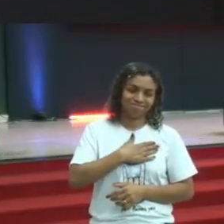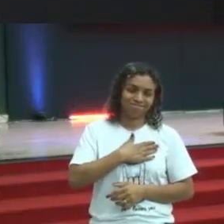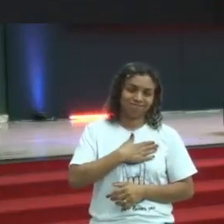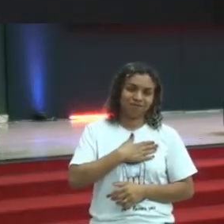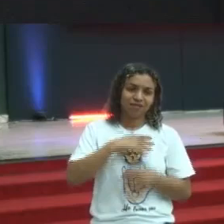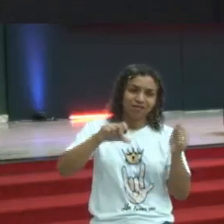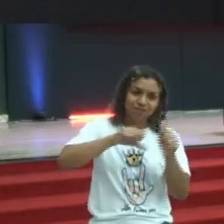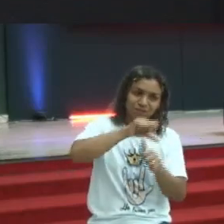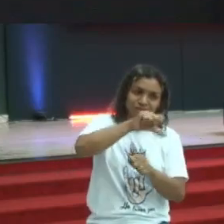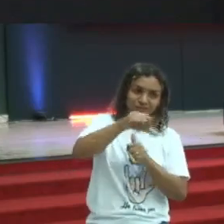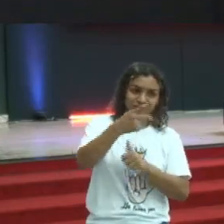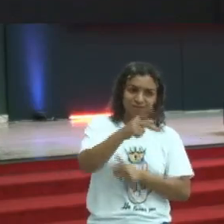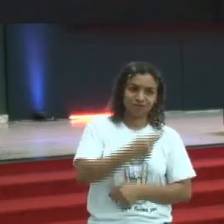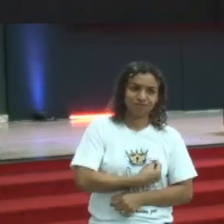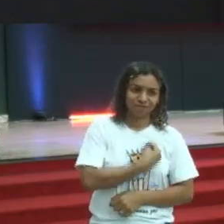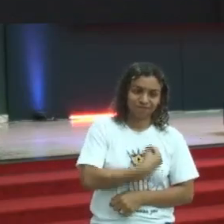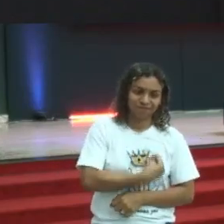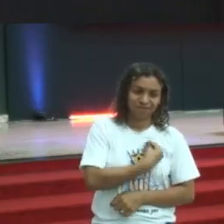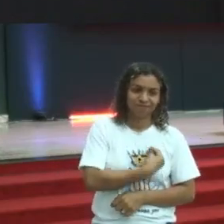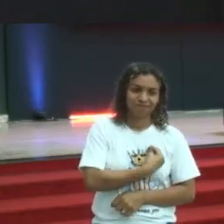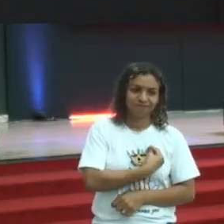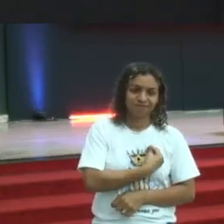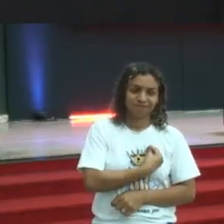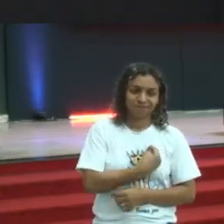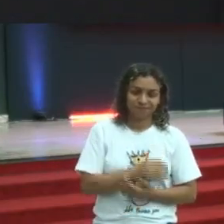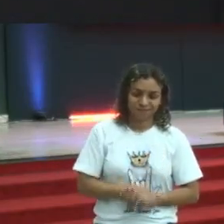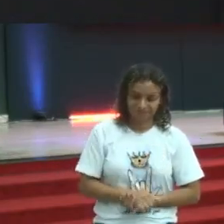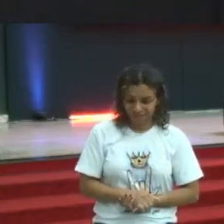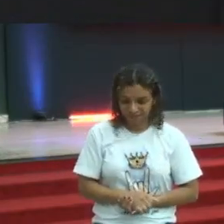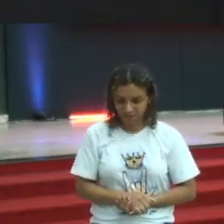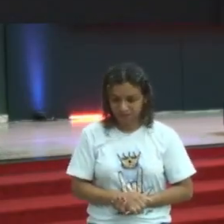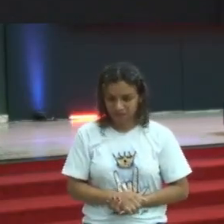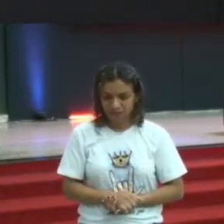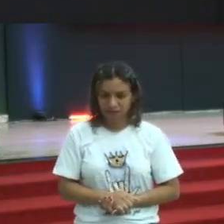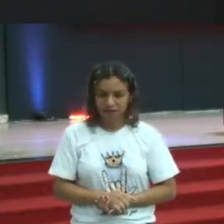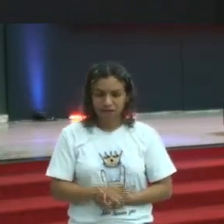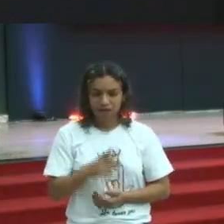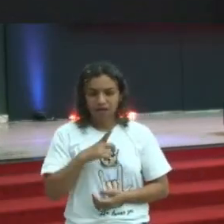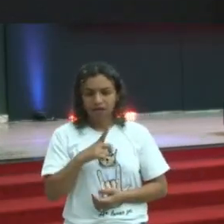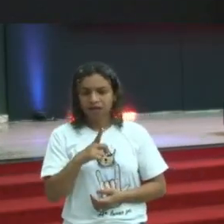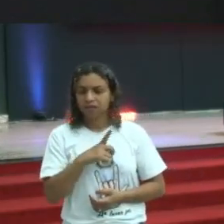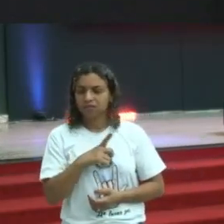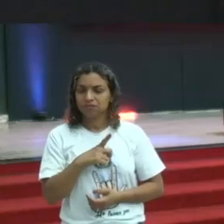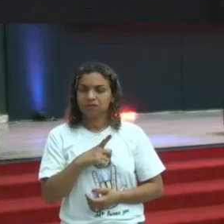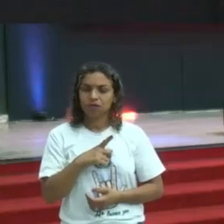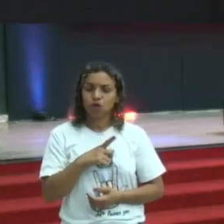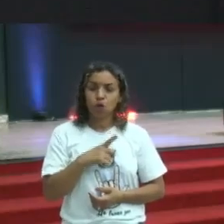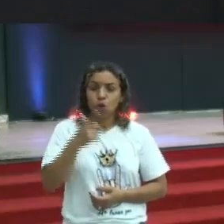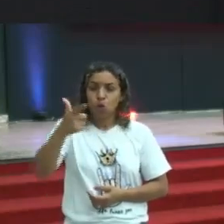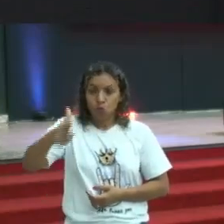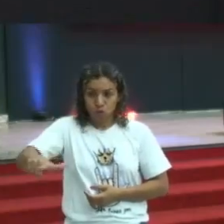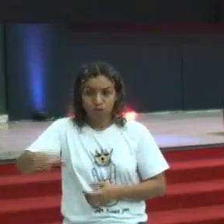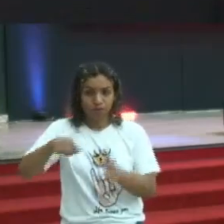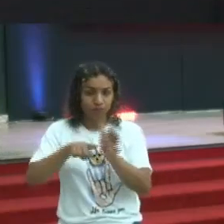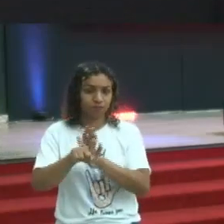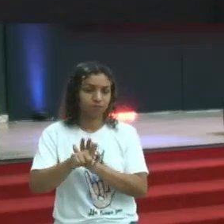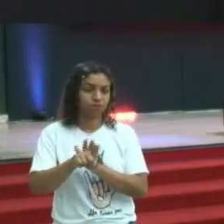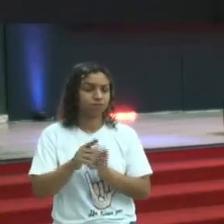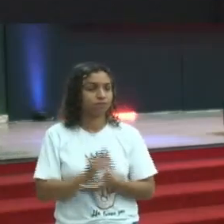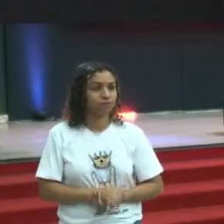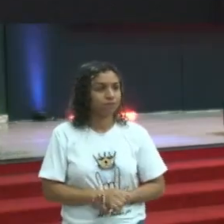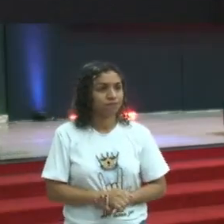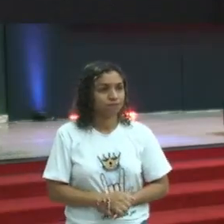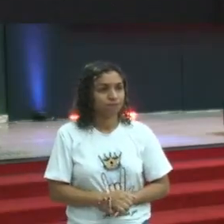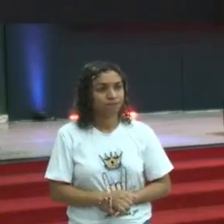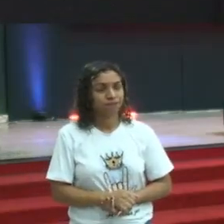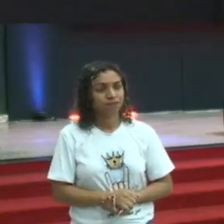que mudasse na sua vida? E aí surge uma outra pergunta.